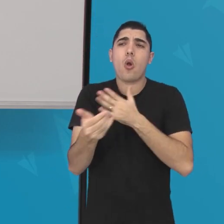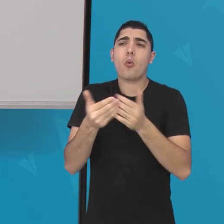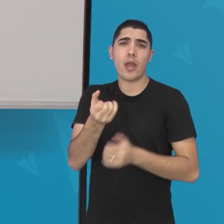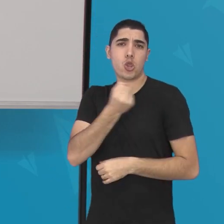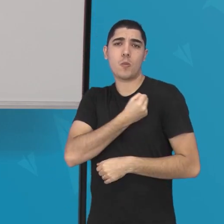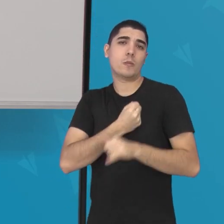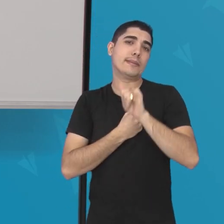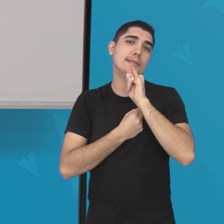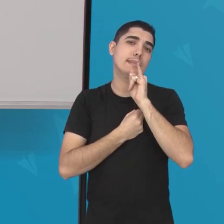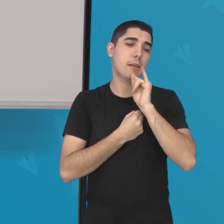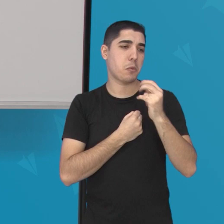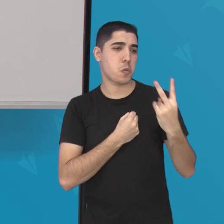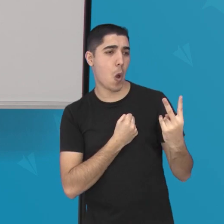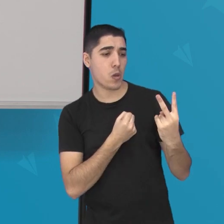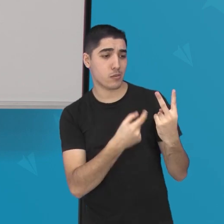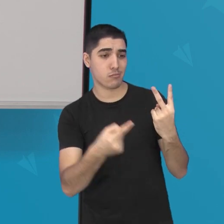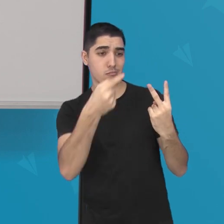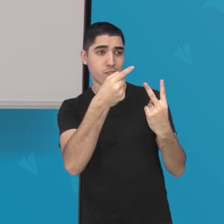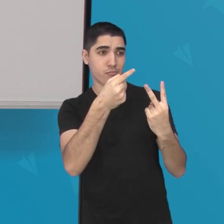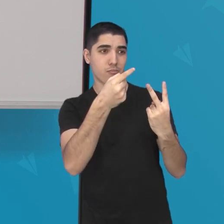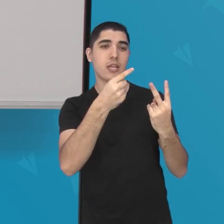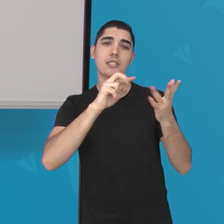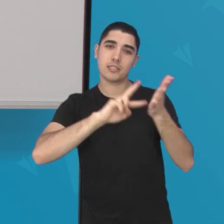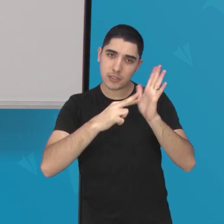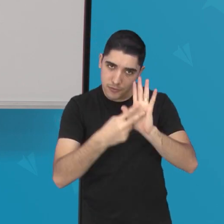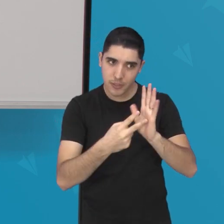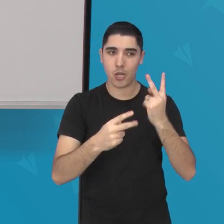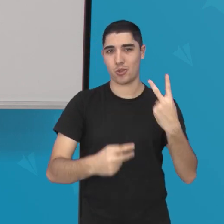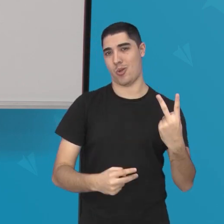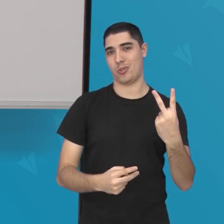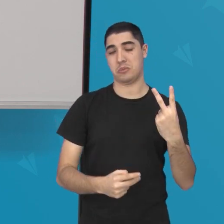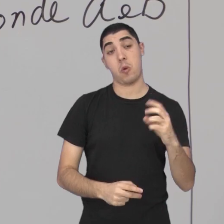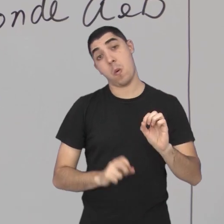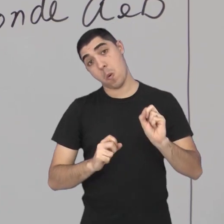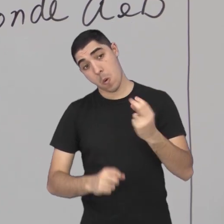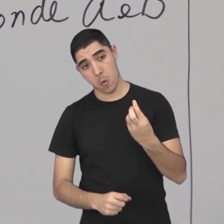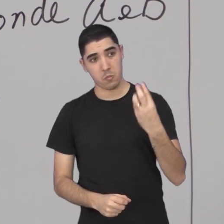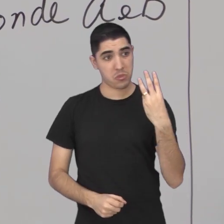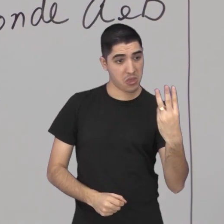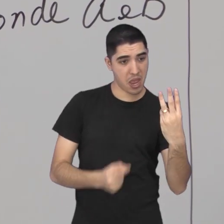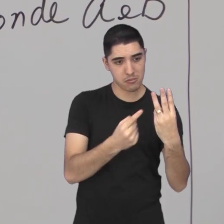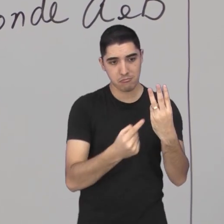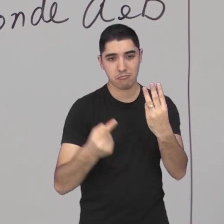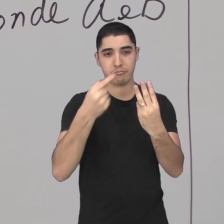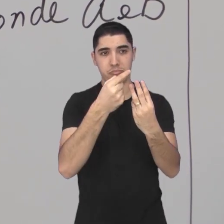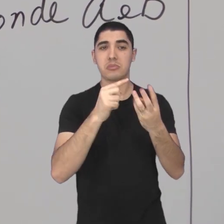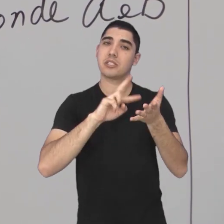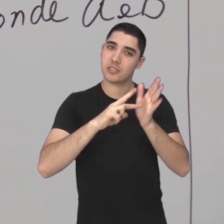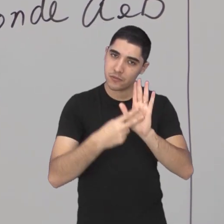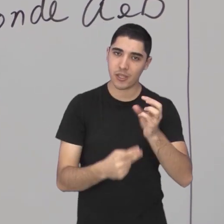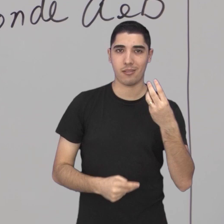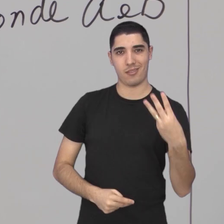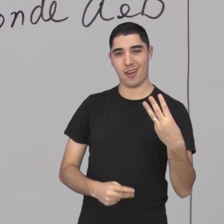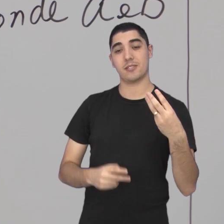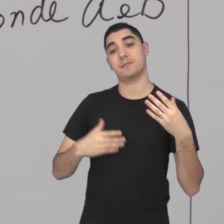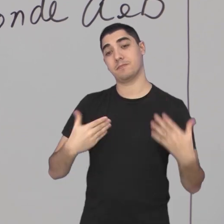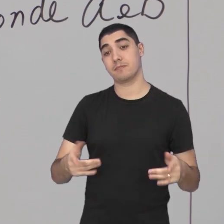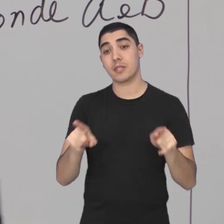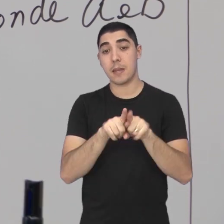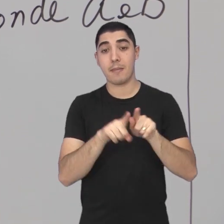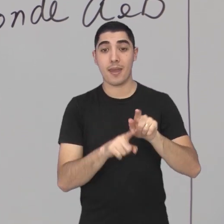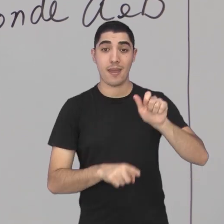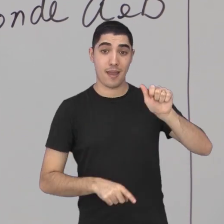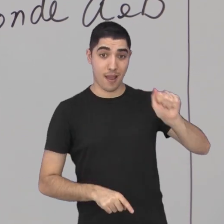mesmo. Então não se escreve x elevado a 1. Nessa equação, a e b são chamados